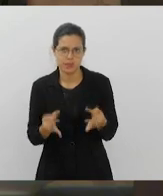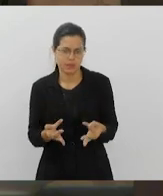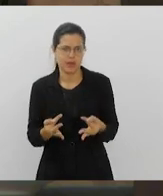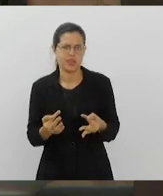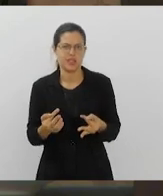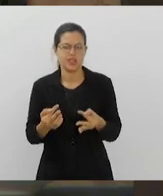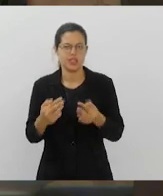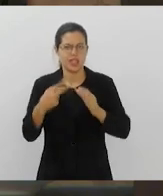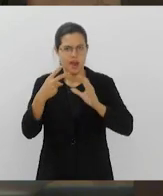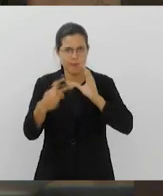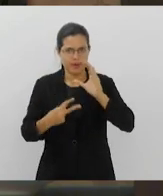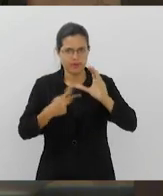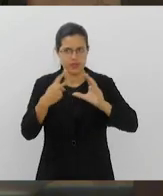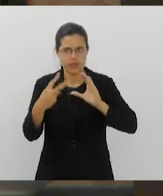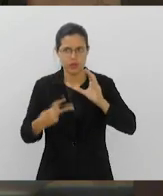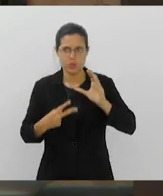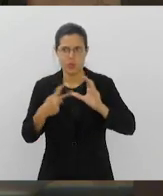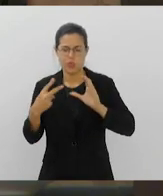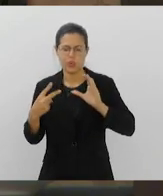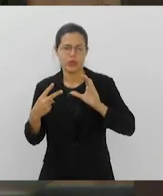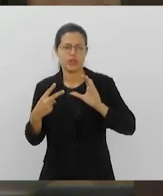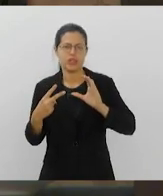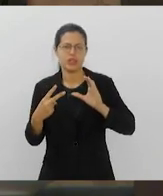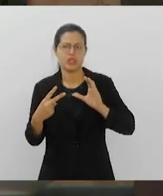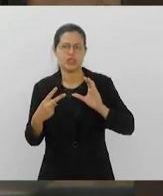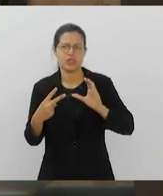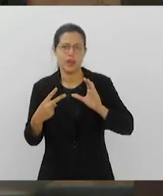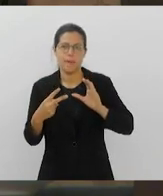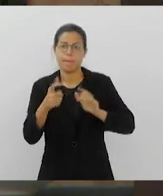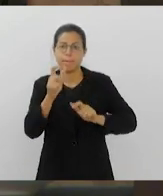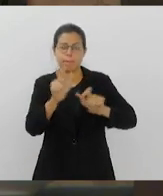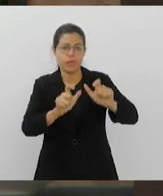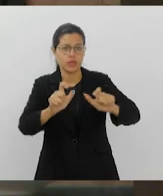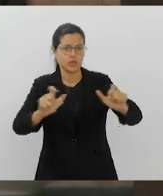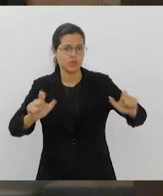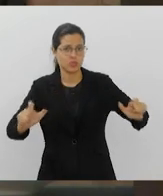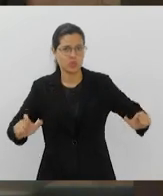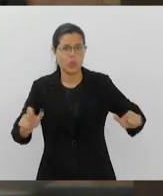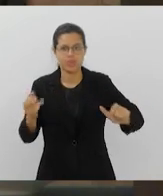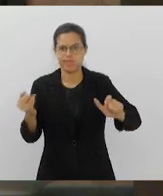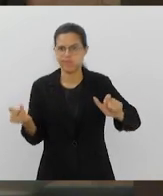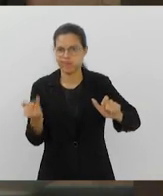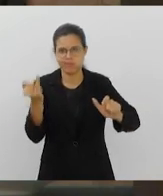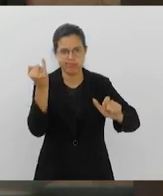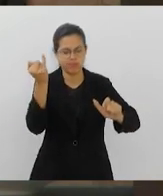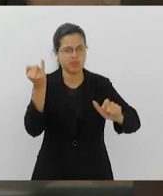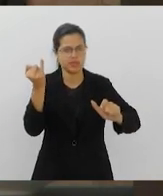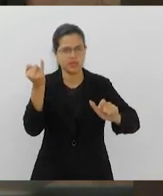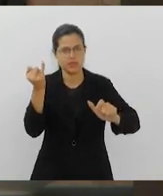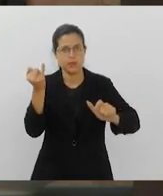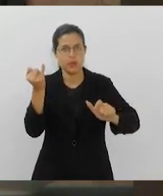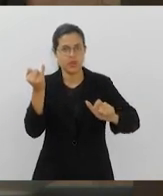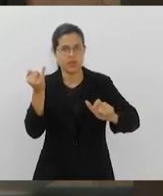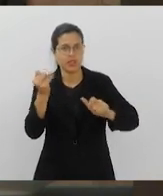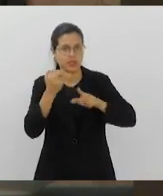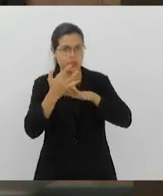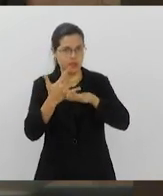Vereadores, a tantas pessoas com tamanha importância para a cidade do Rio